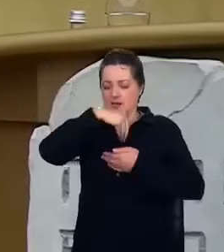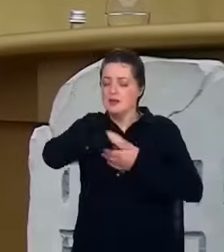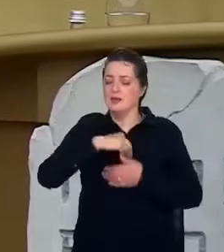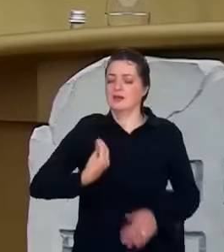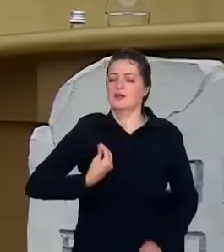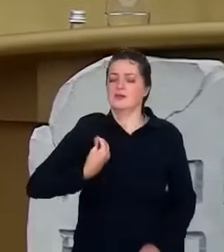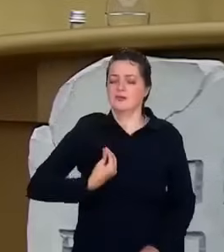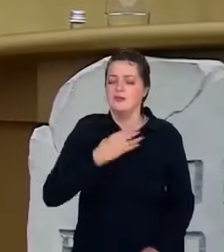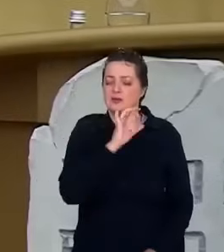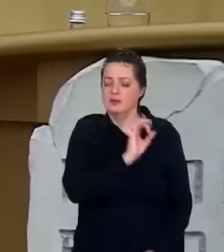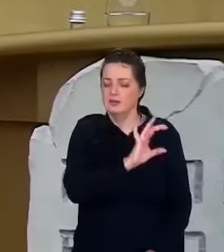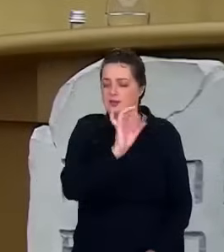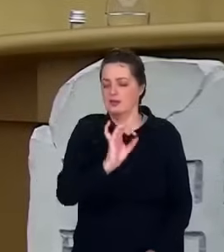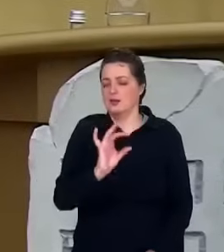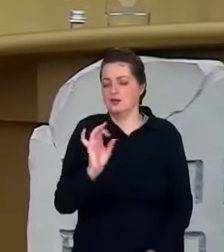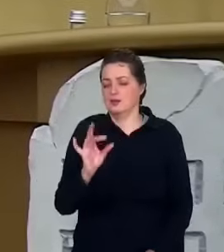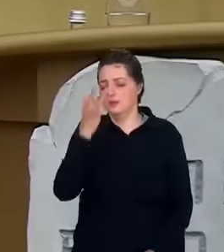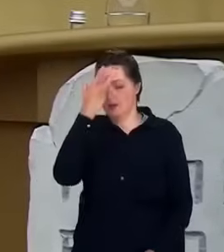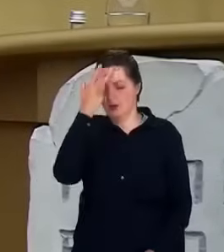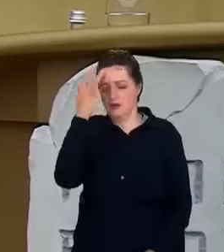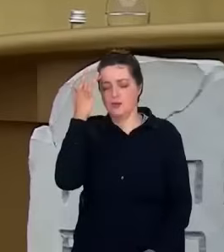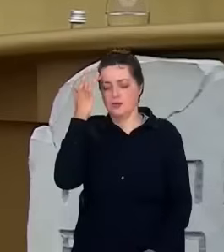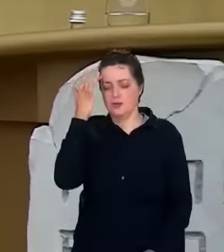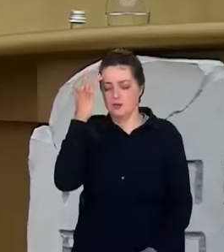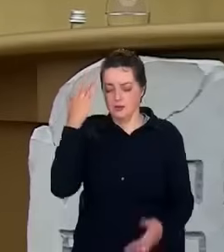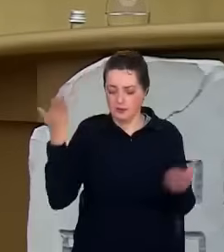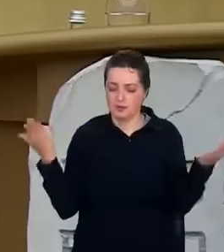Santo, desça sobre elas.